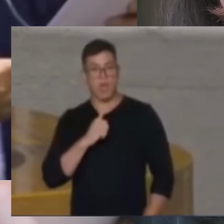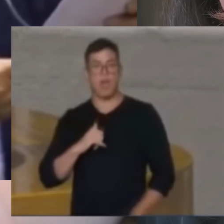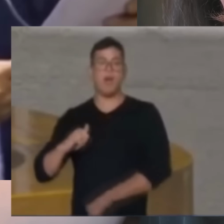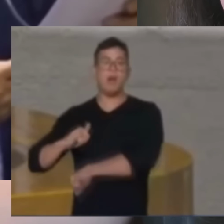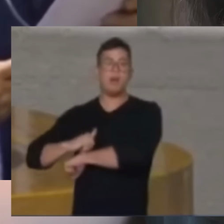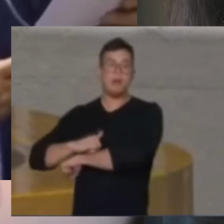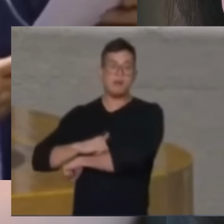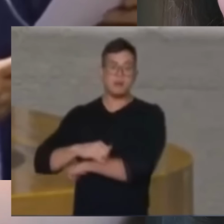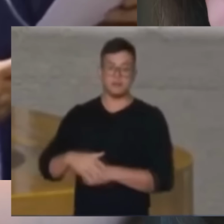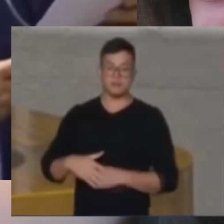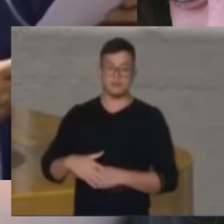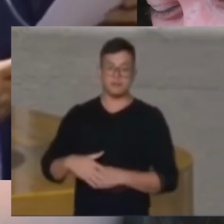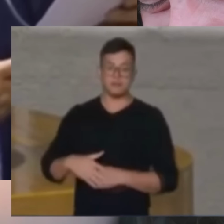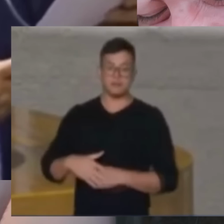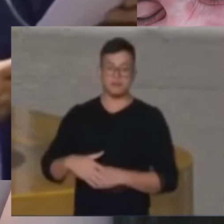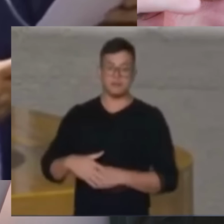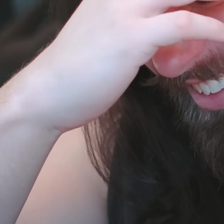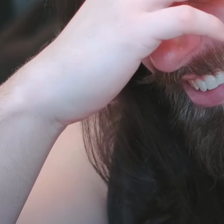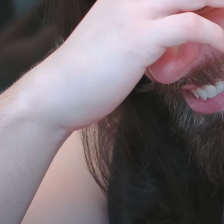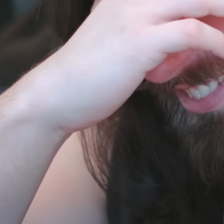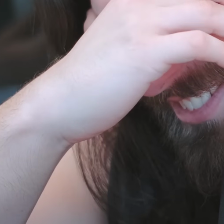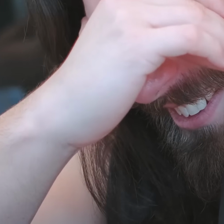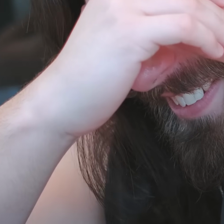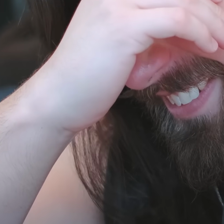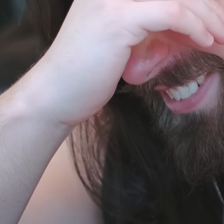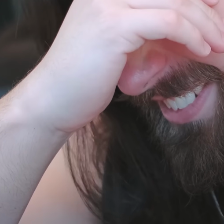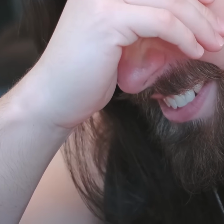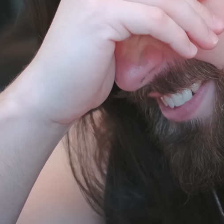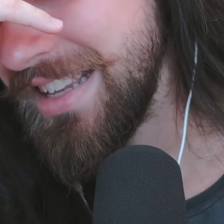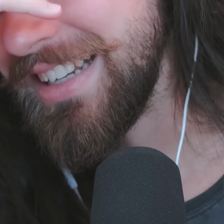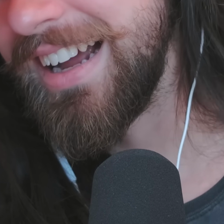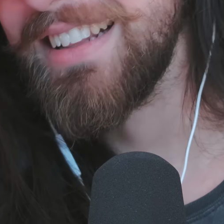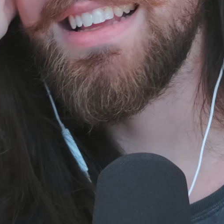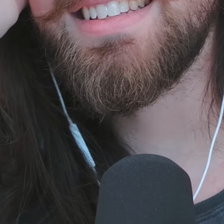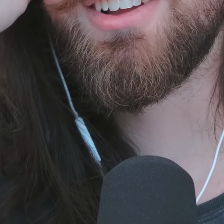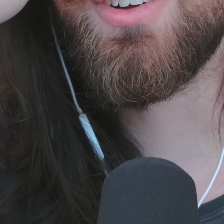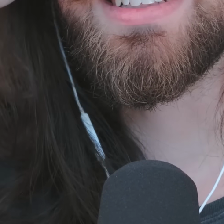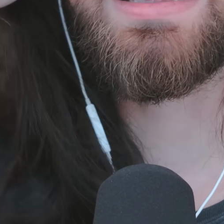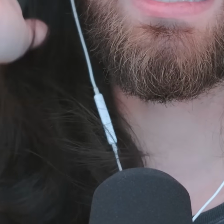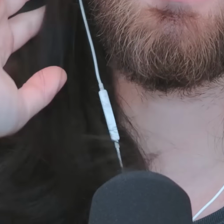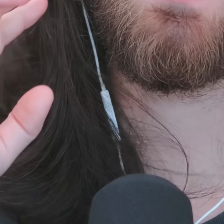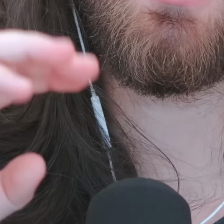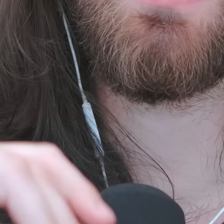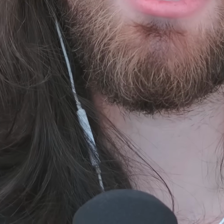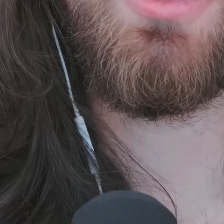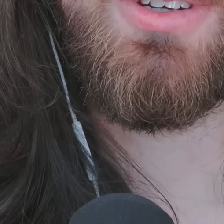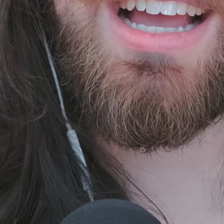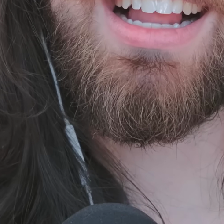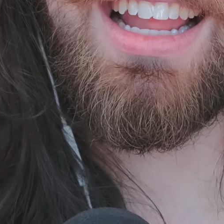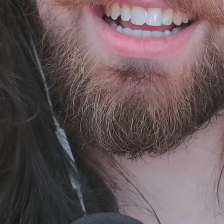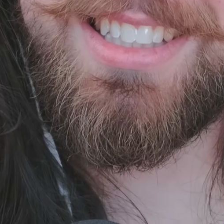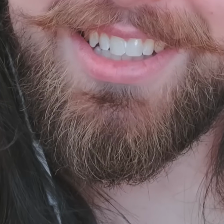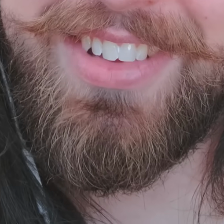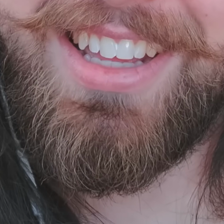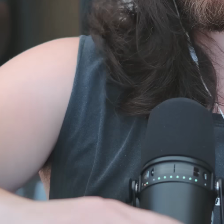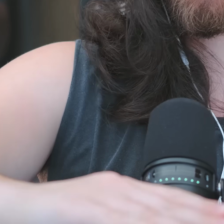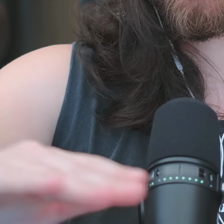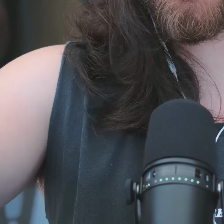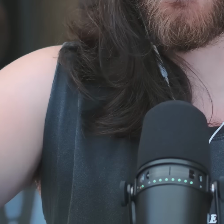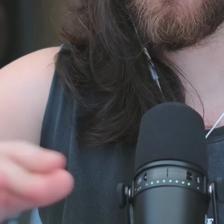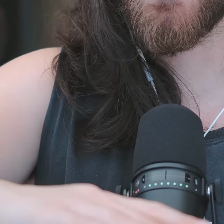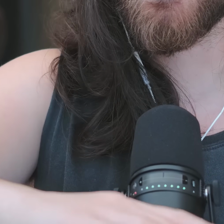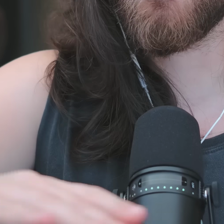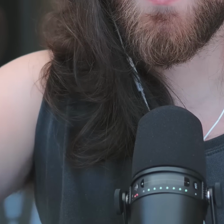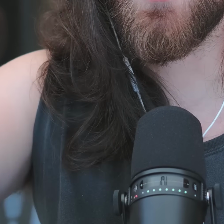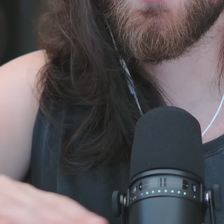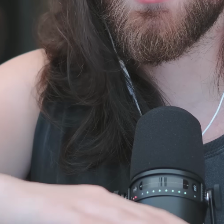de 5 anos, 7... Eu não sei, cara. Esse cara tem que ser contratado pra substituir a Alexa, velho. Todo